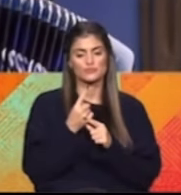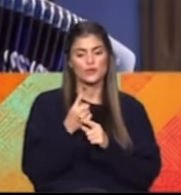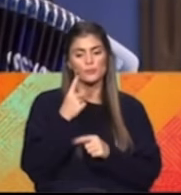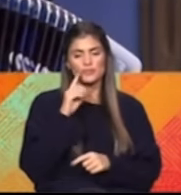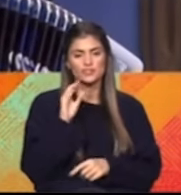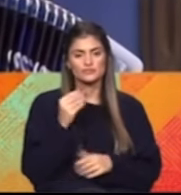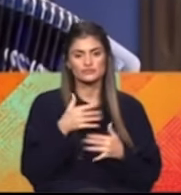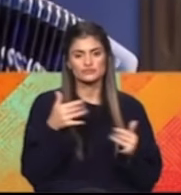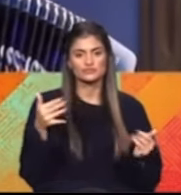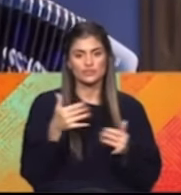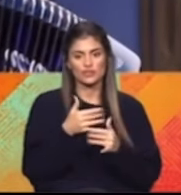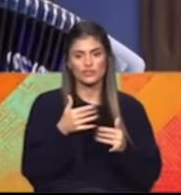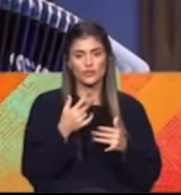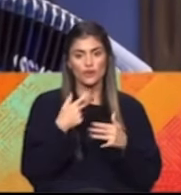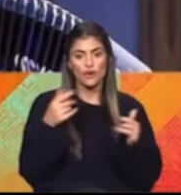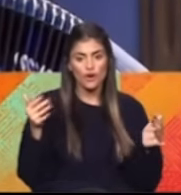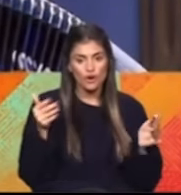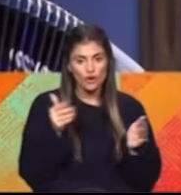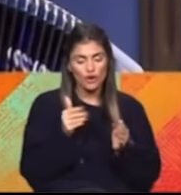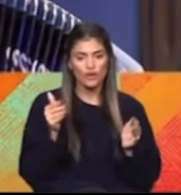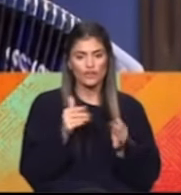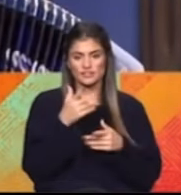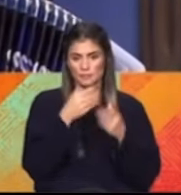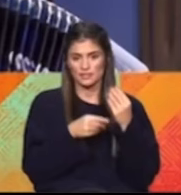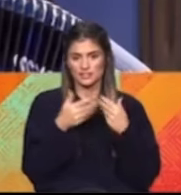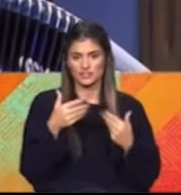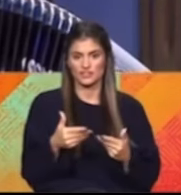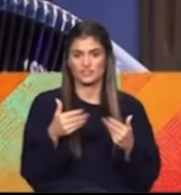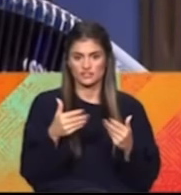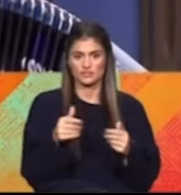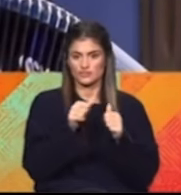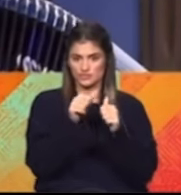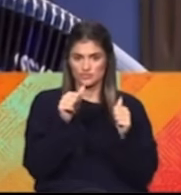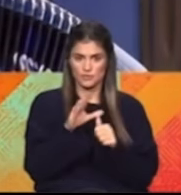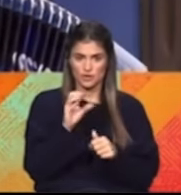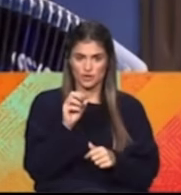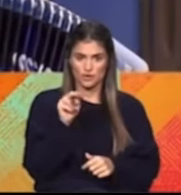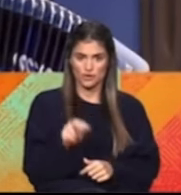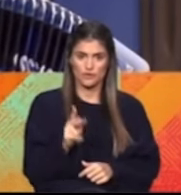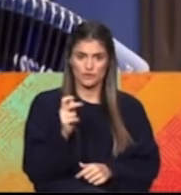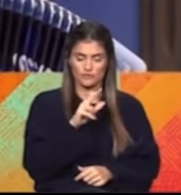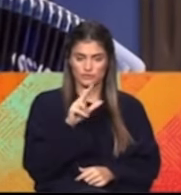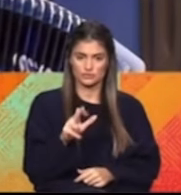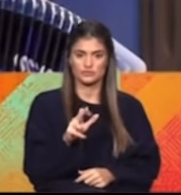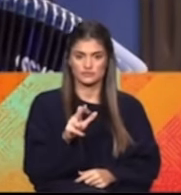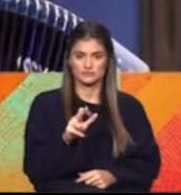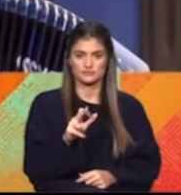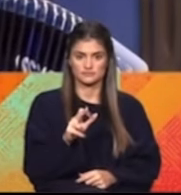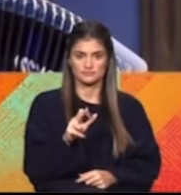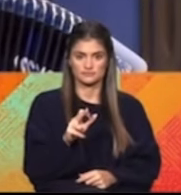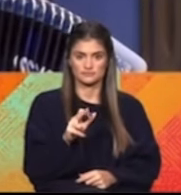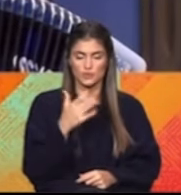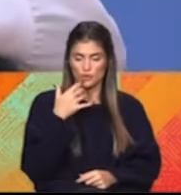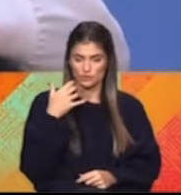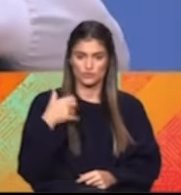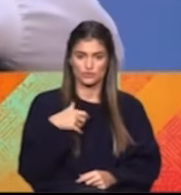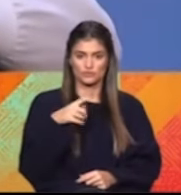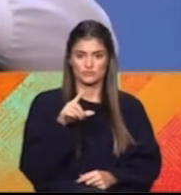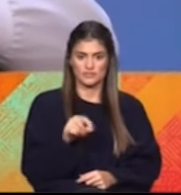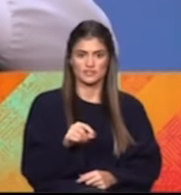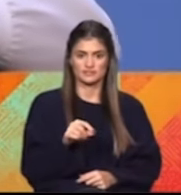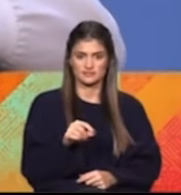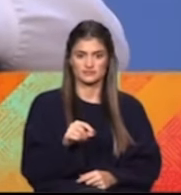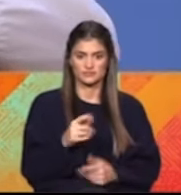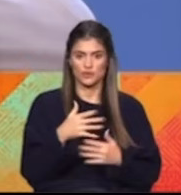toca acordeão, concertina e está a aprender agora sistema convertor. Merece todo o mérito e é um grande virtuoso